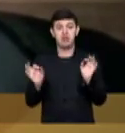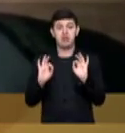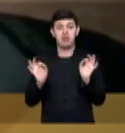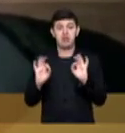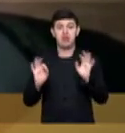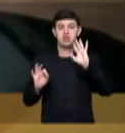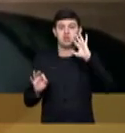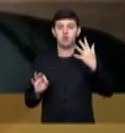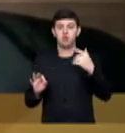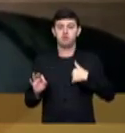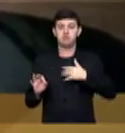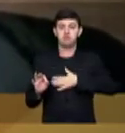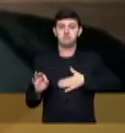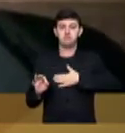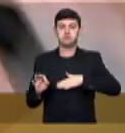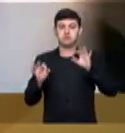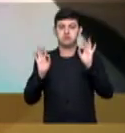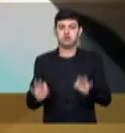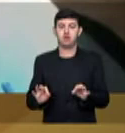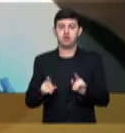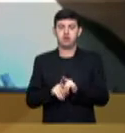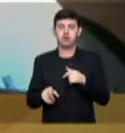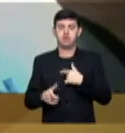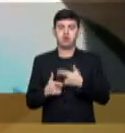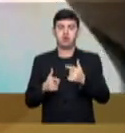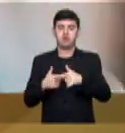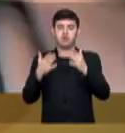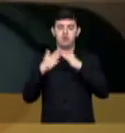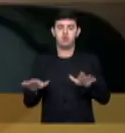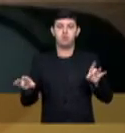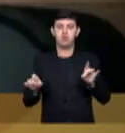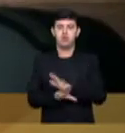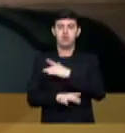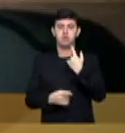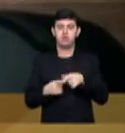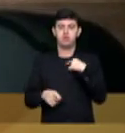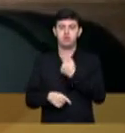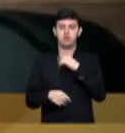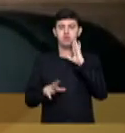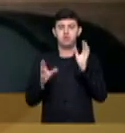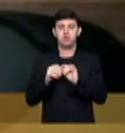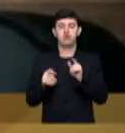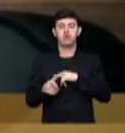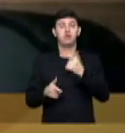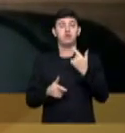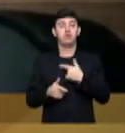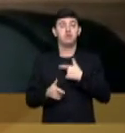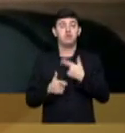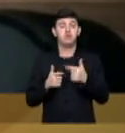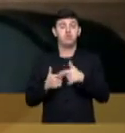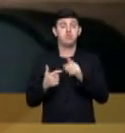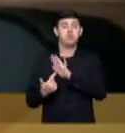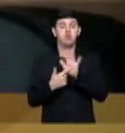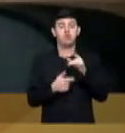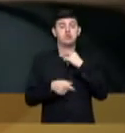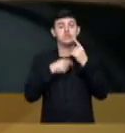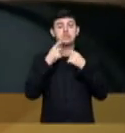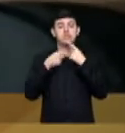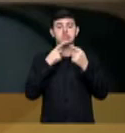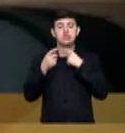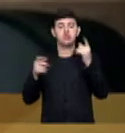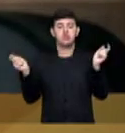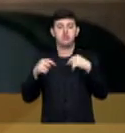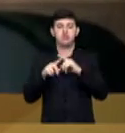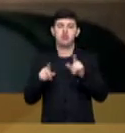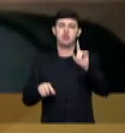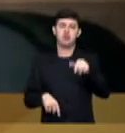solução satisfatória para os casos cuja dúvida sobre o exercício da competência decorre de